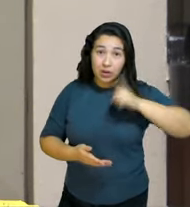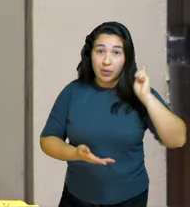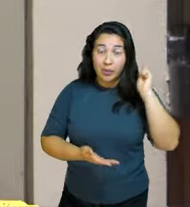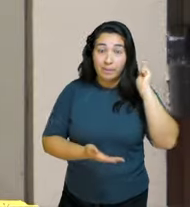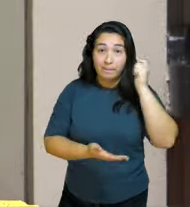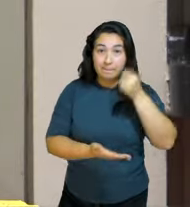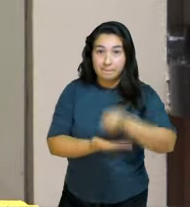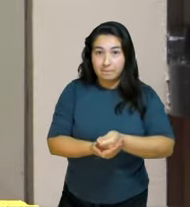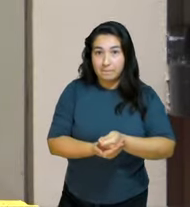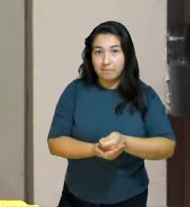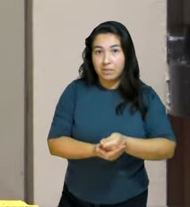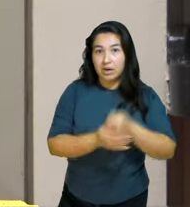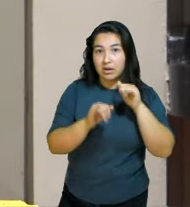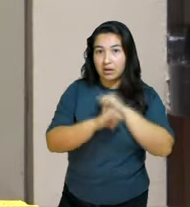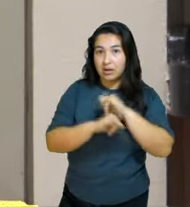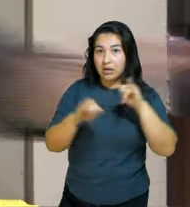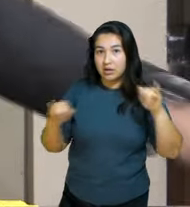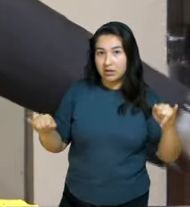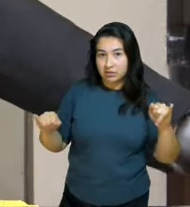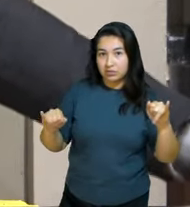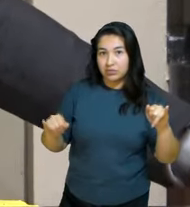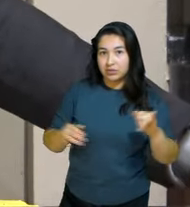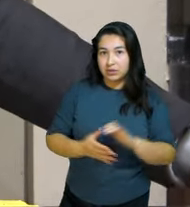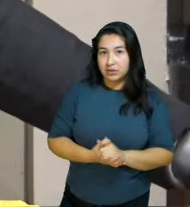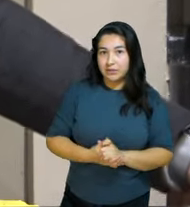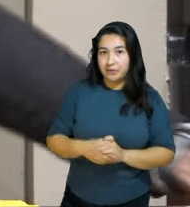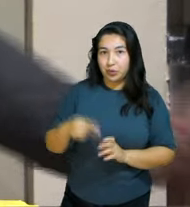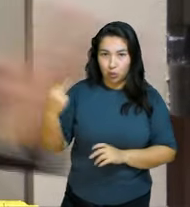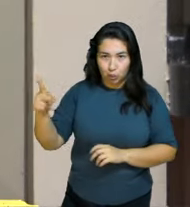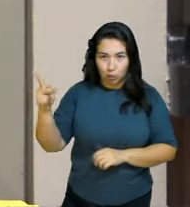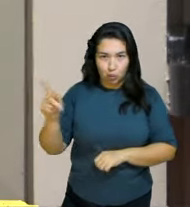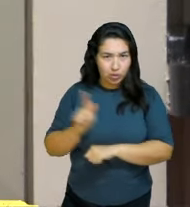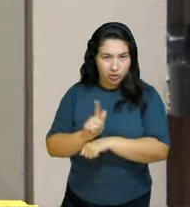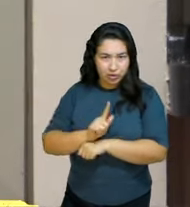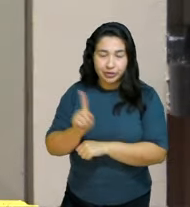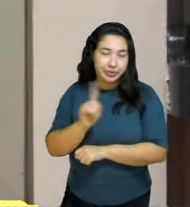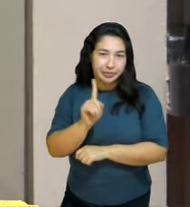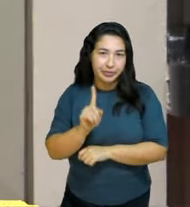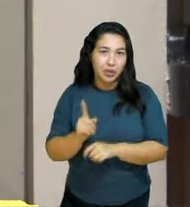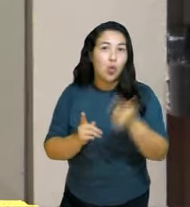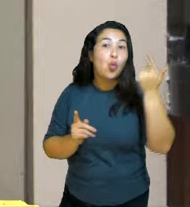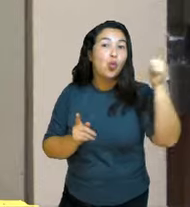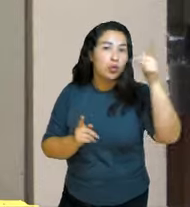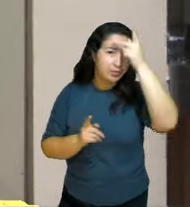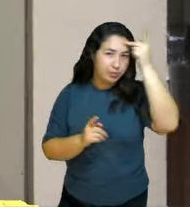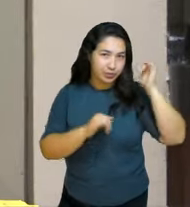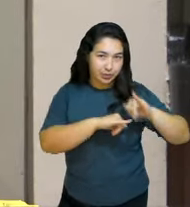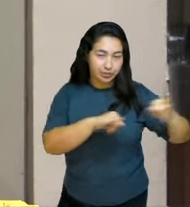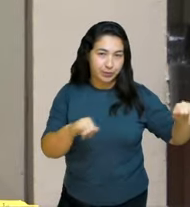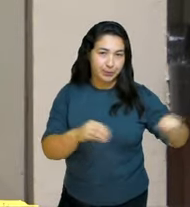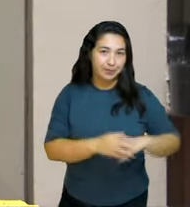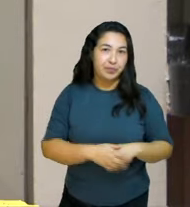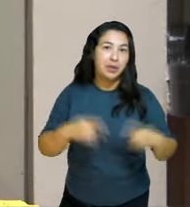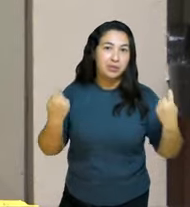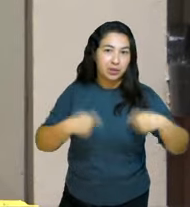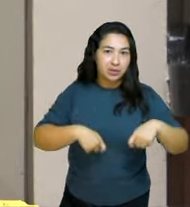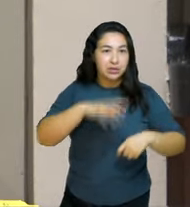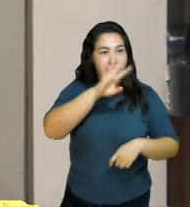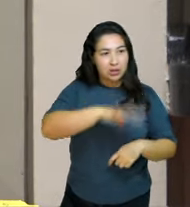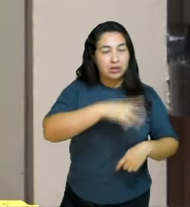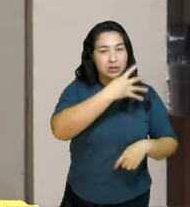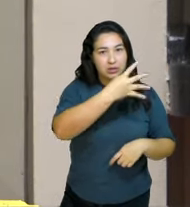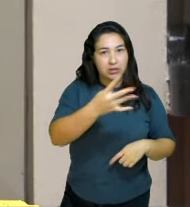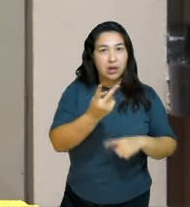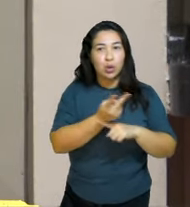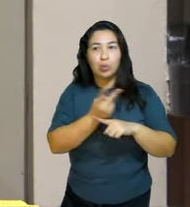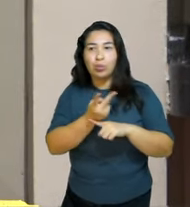foi anunciado de boca pela FESPORT. Não é na sua gestão, presidente. Então, realmente, a gente precisa seguir o calendário, achar um caminho junto ao